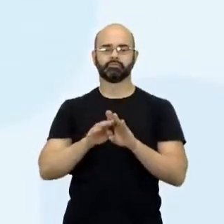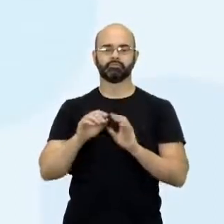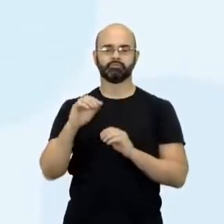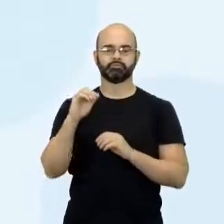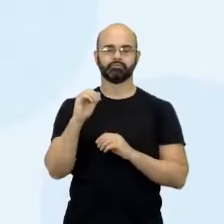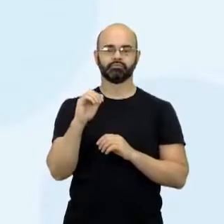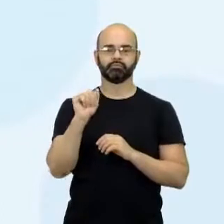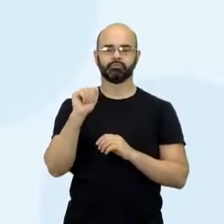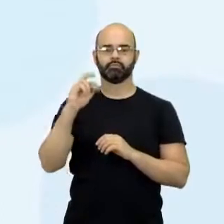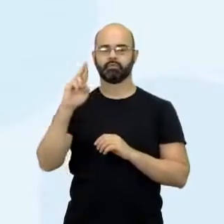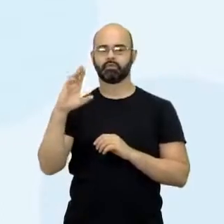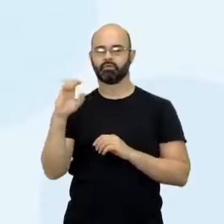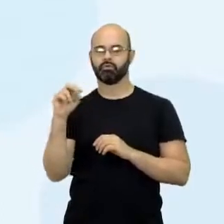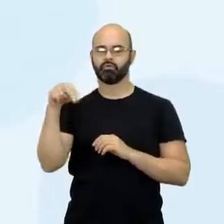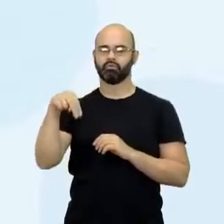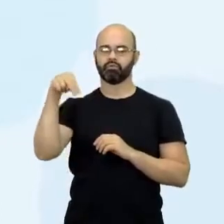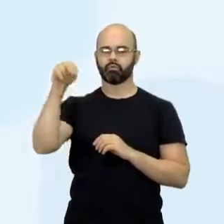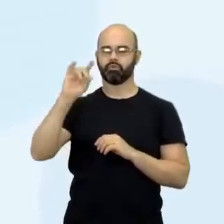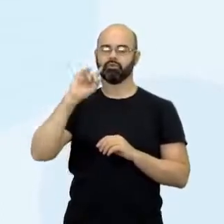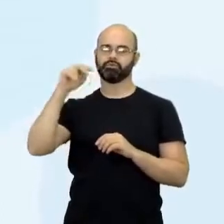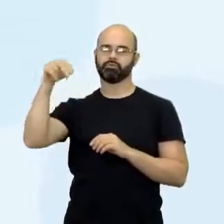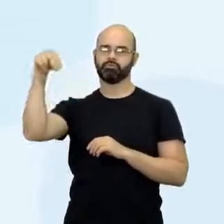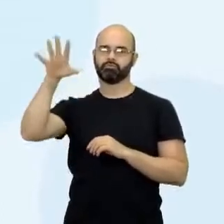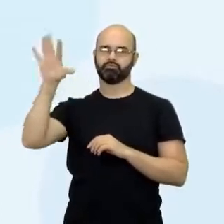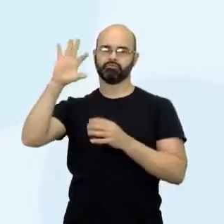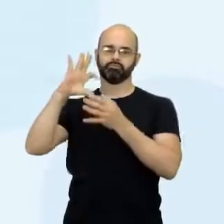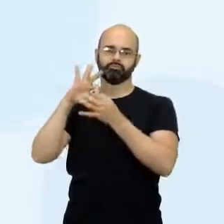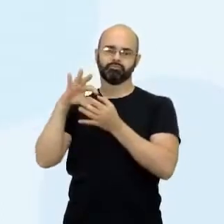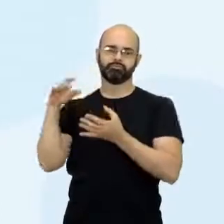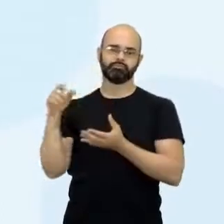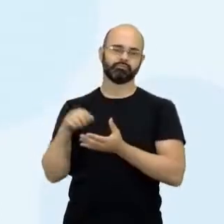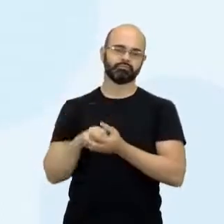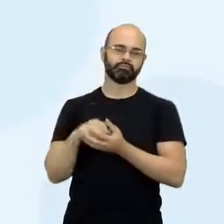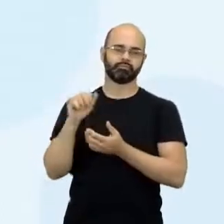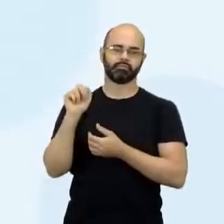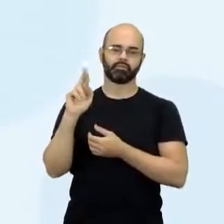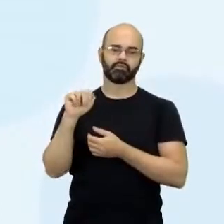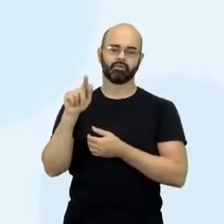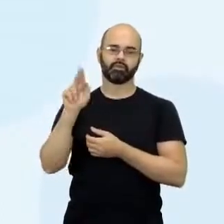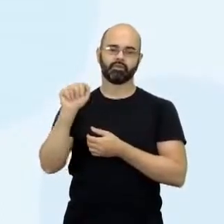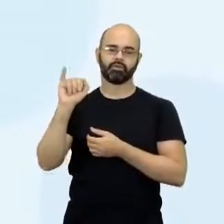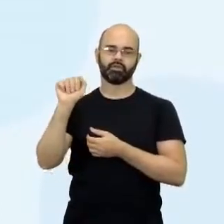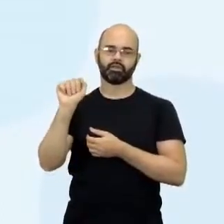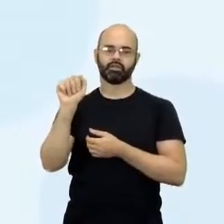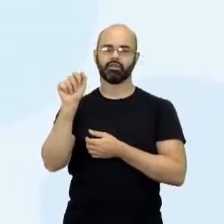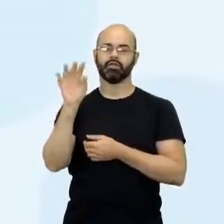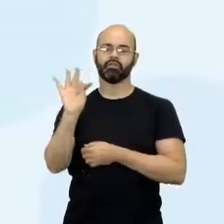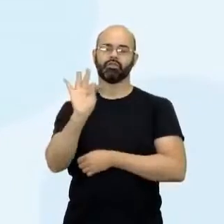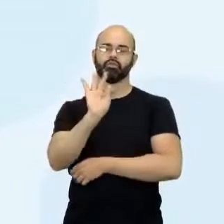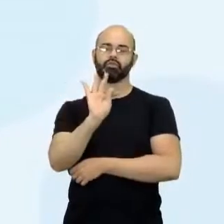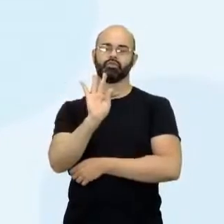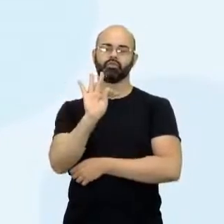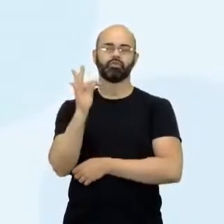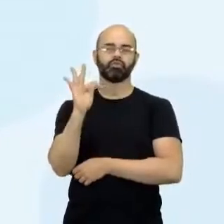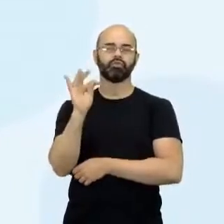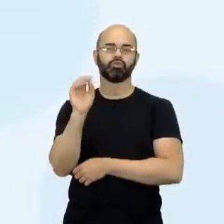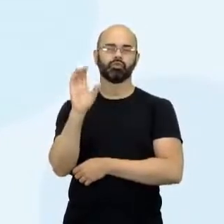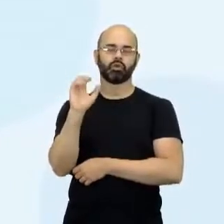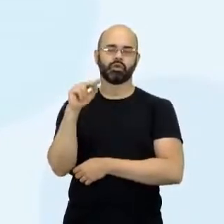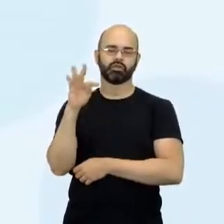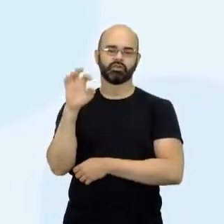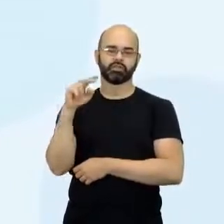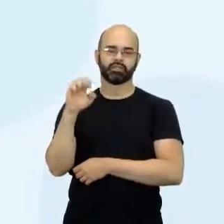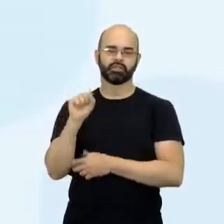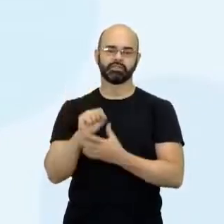região oeste integrada, a região sudoeste também integrada, Araguaia, Tocantins, a Transnordestina, o São